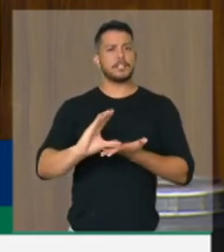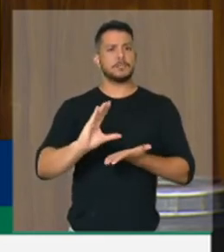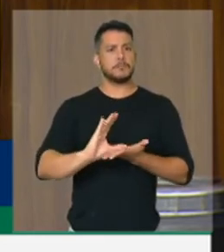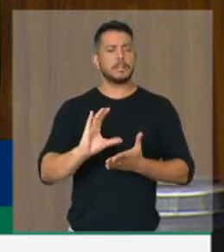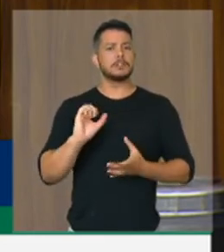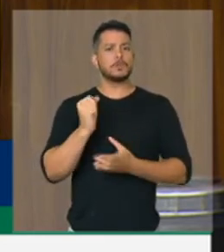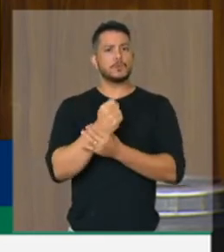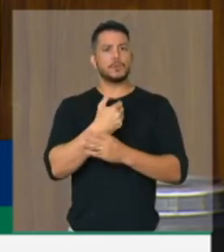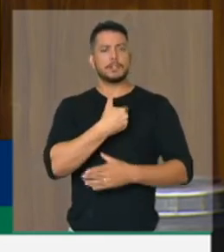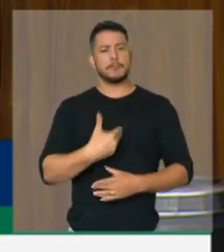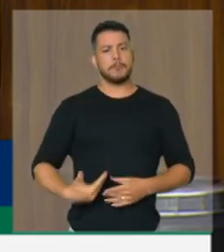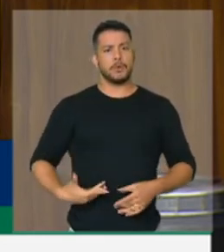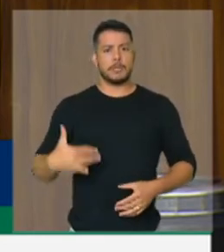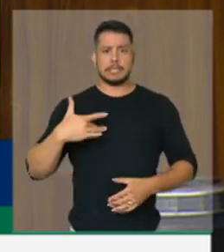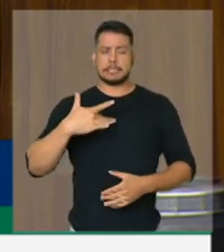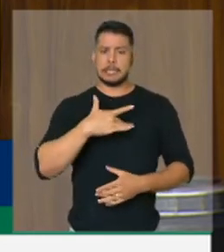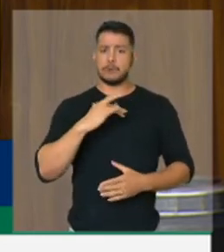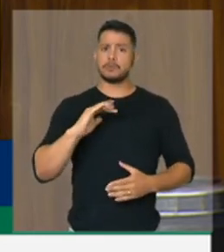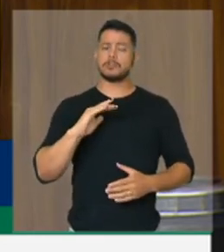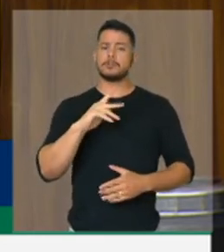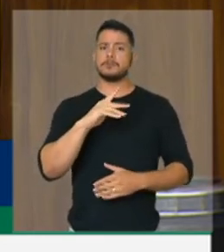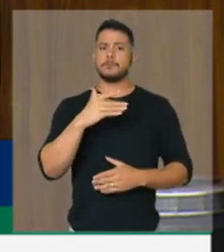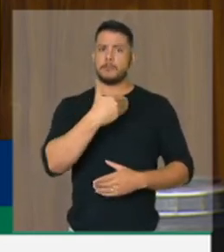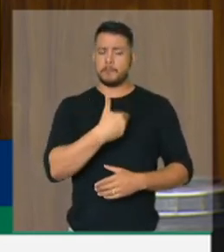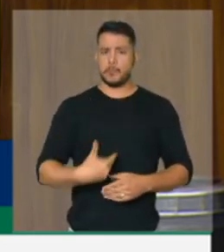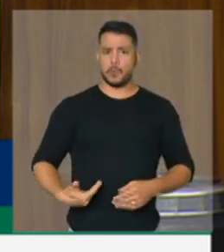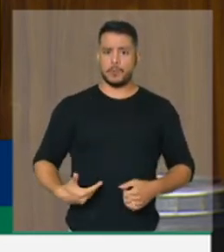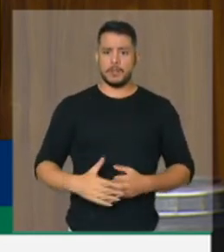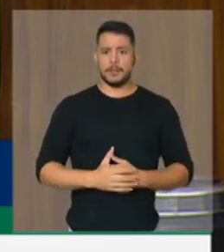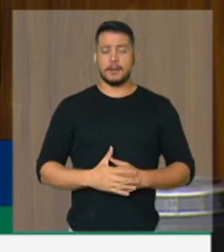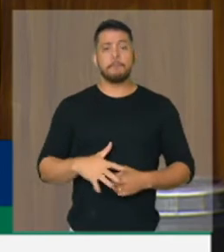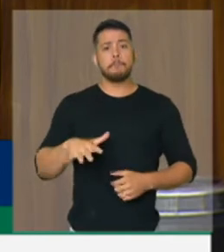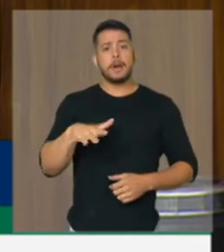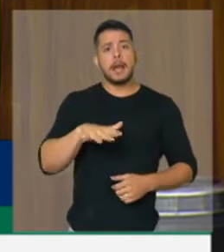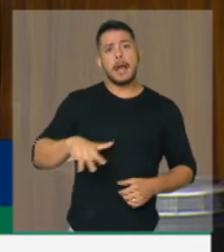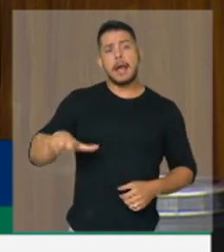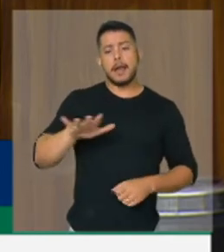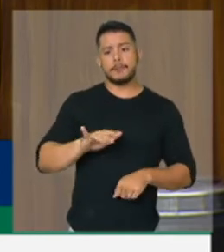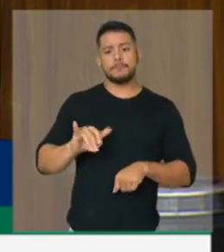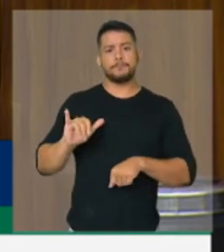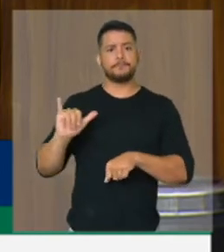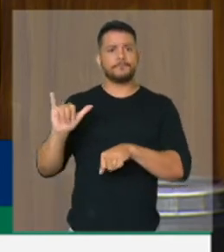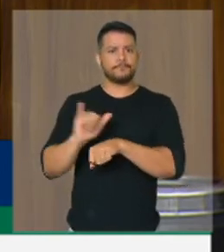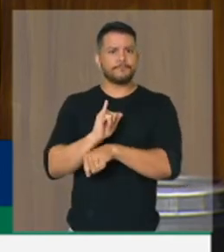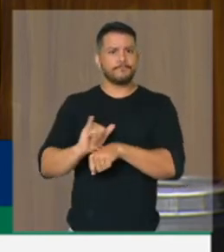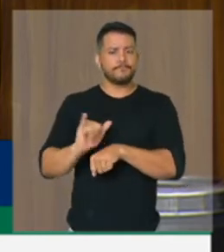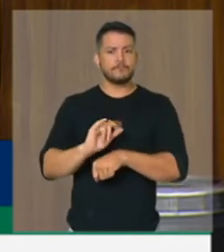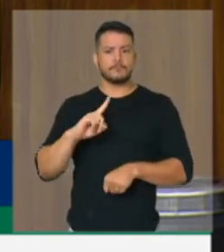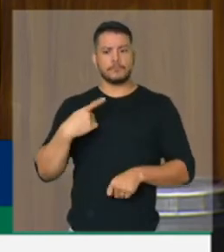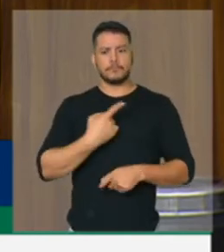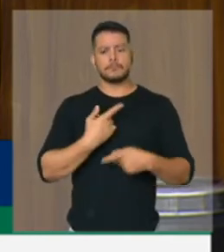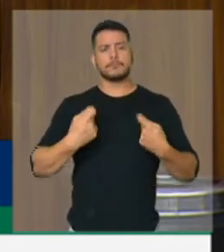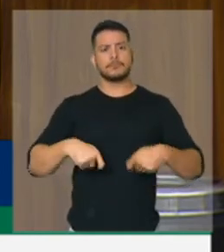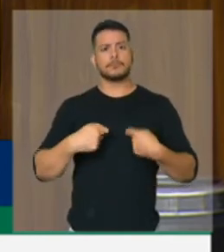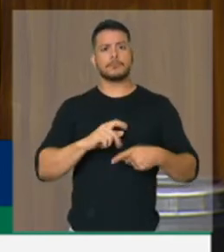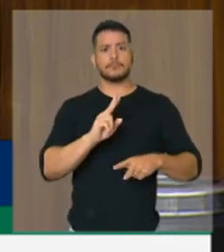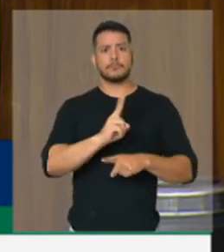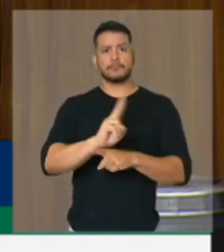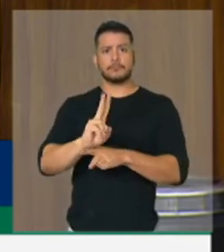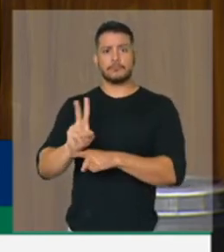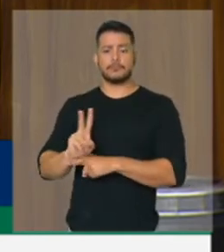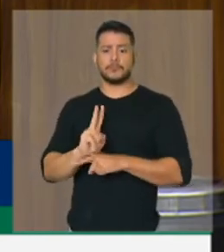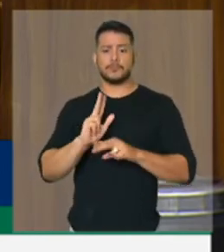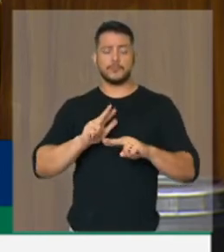desafio. Para os setores estratégicos, pessoal, nós temos que fiscalizar. Para isso existem as agências